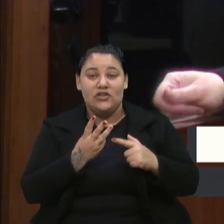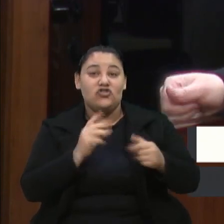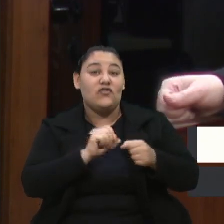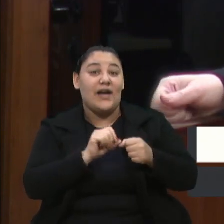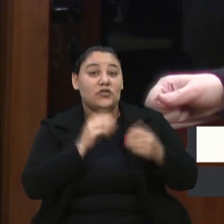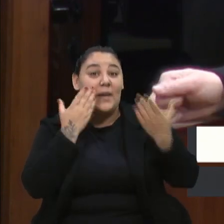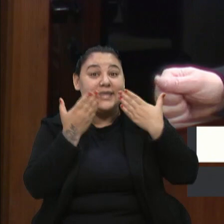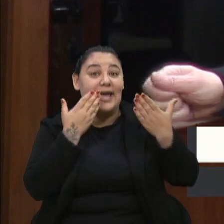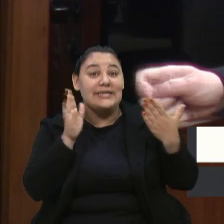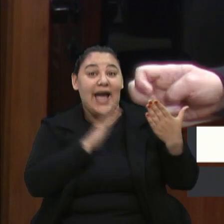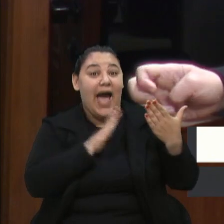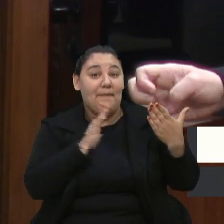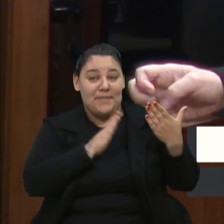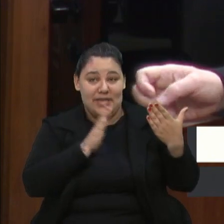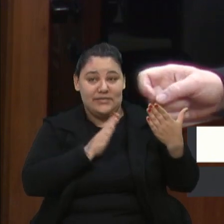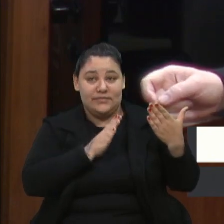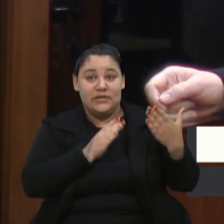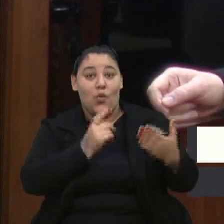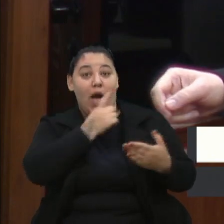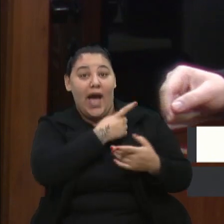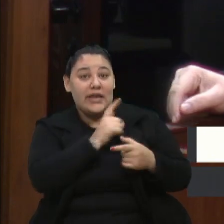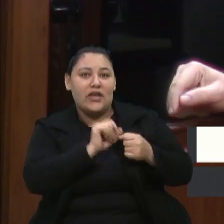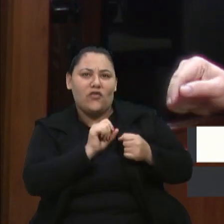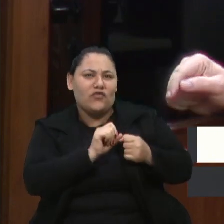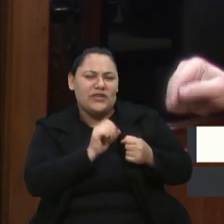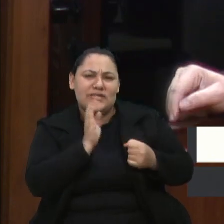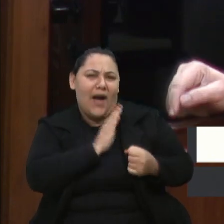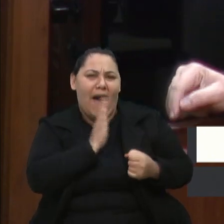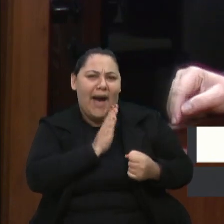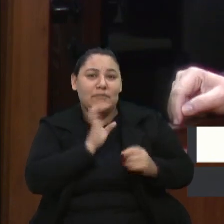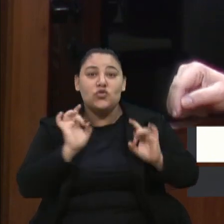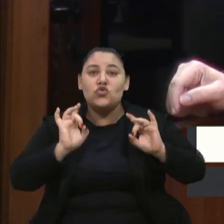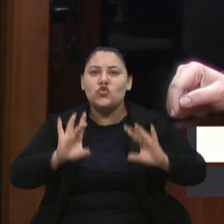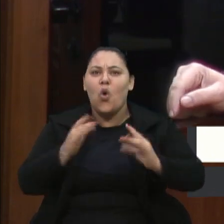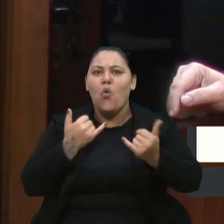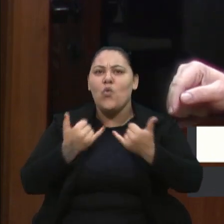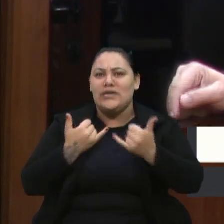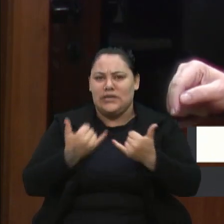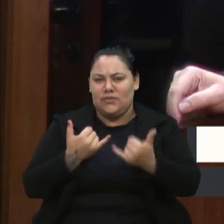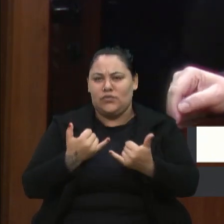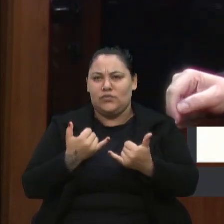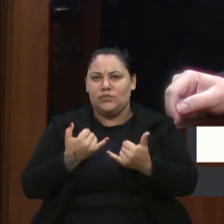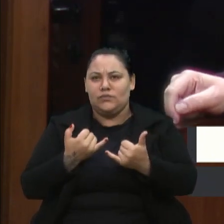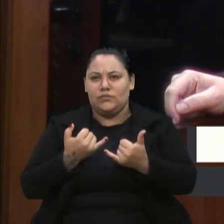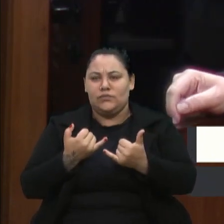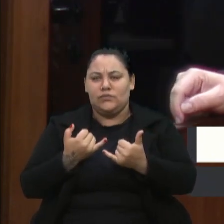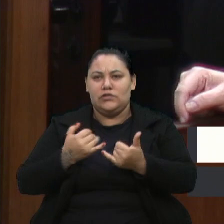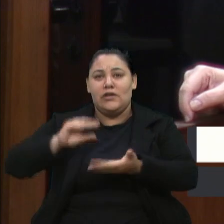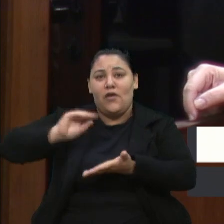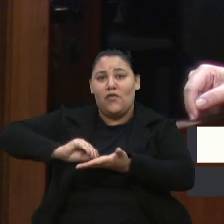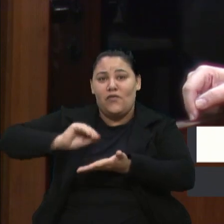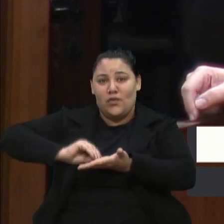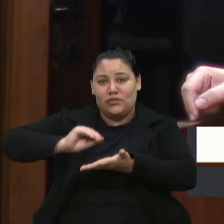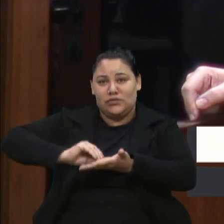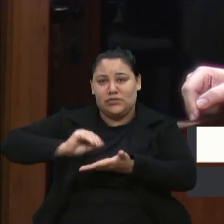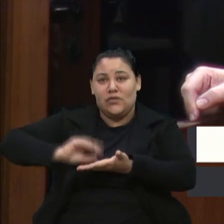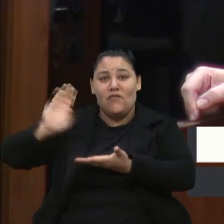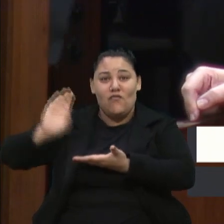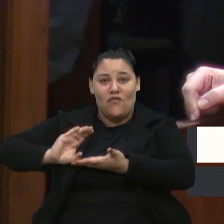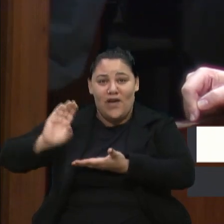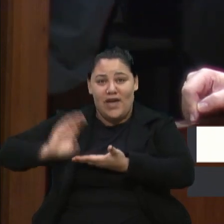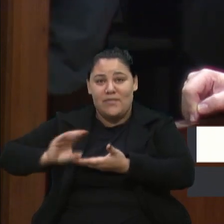mais. Então, quando a gente fala aqui de falta de recurso, esse evento da Festa da Uva, em parceria com o